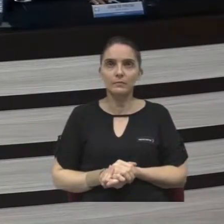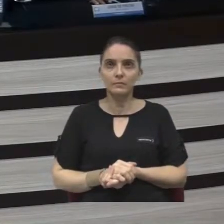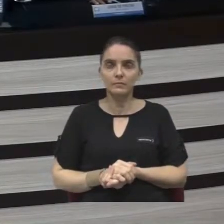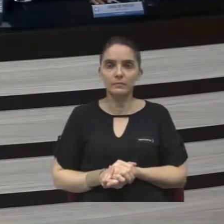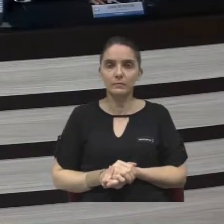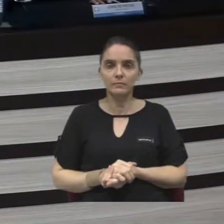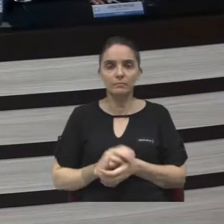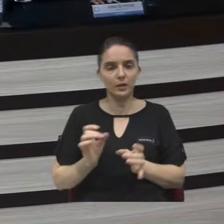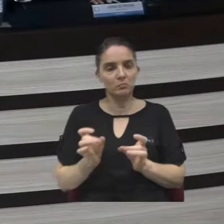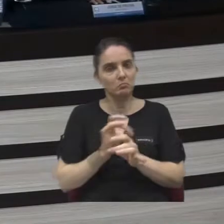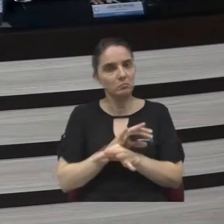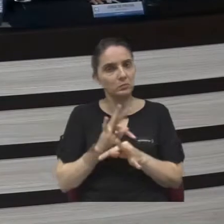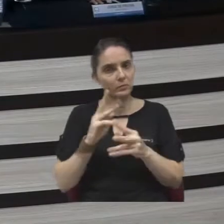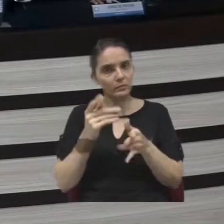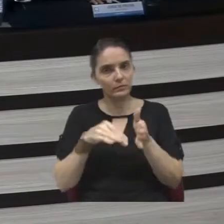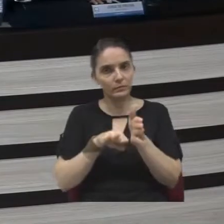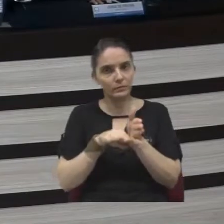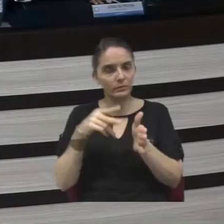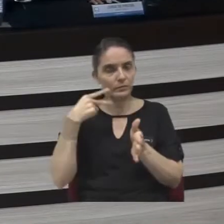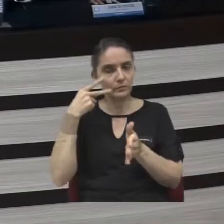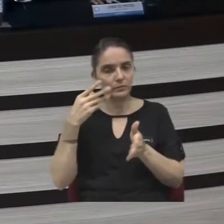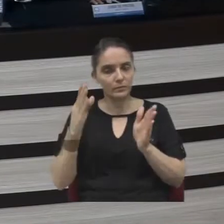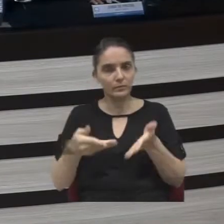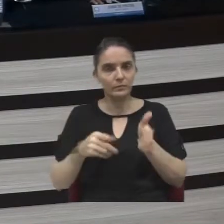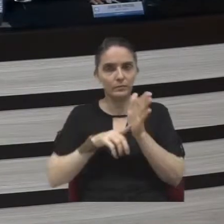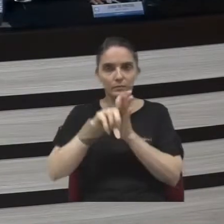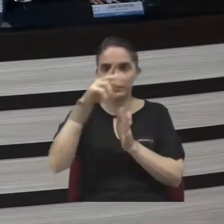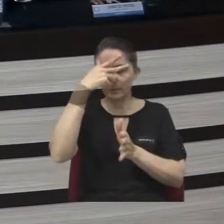Terminados por positura, agora partimos para os requerimentos.